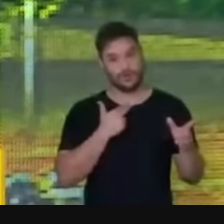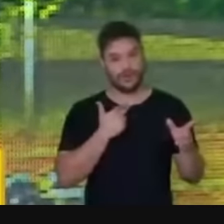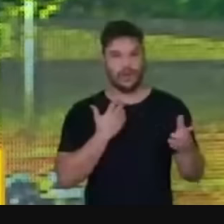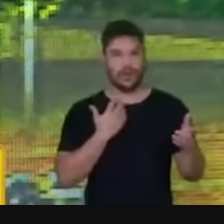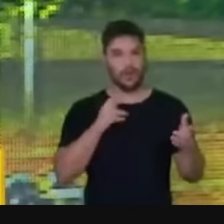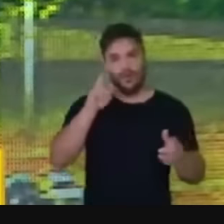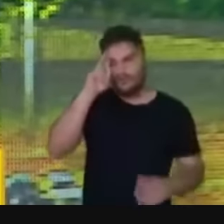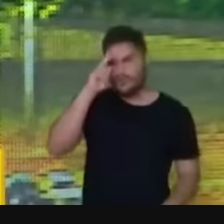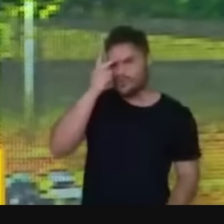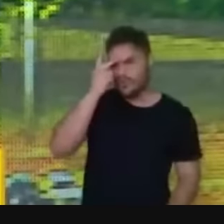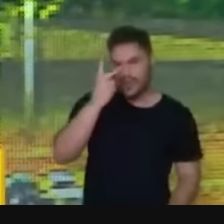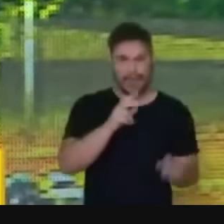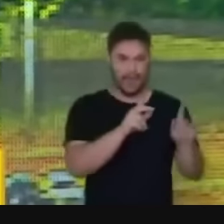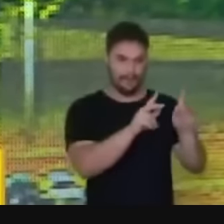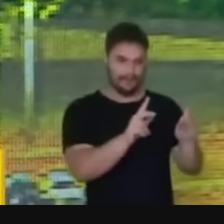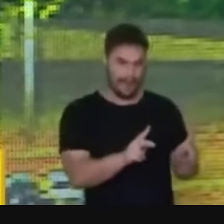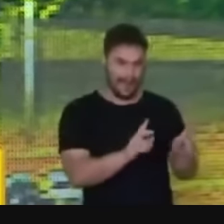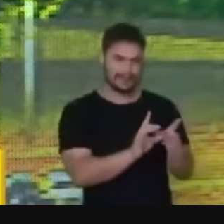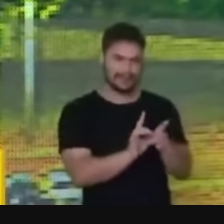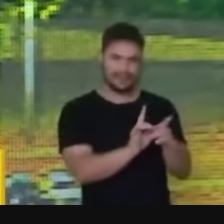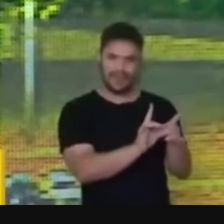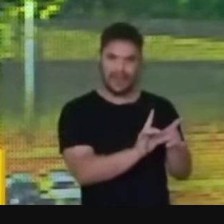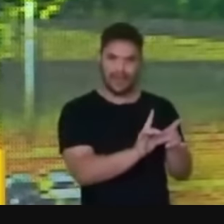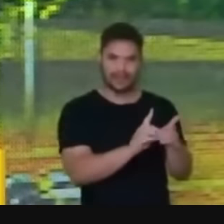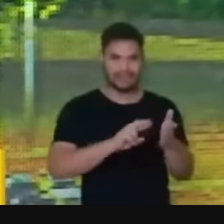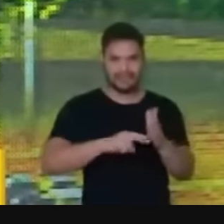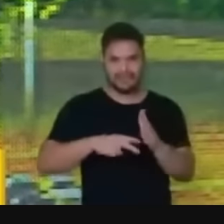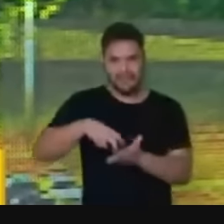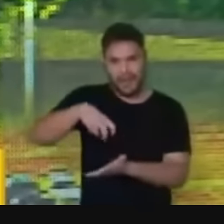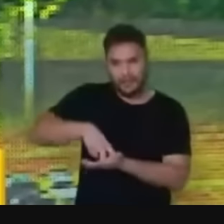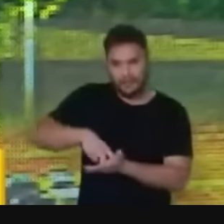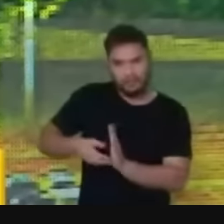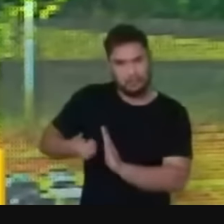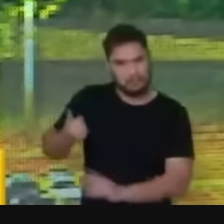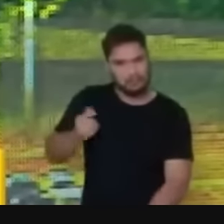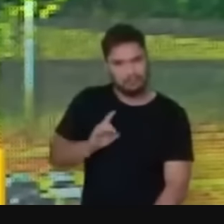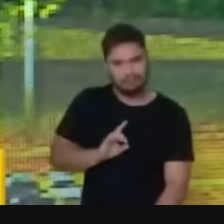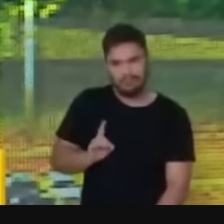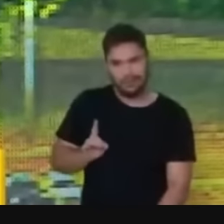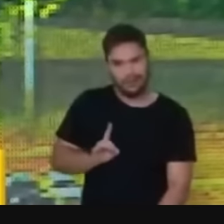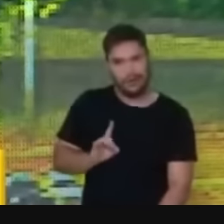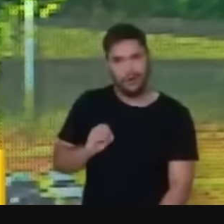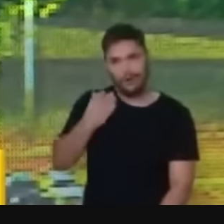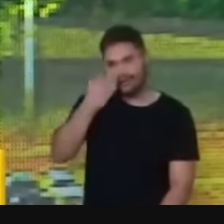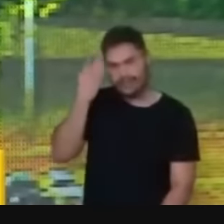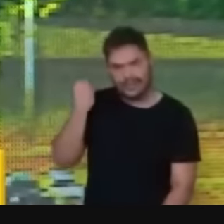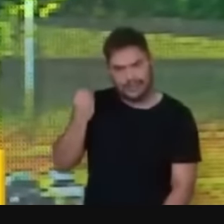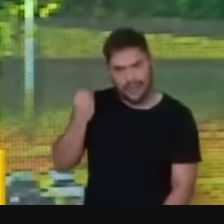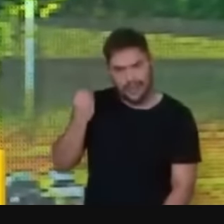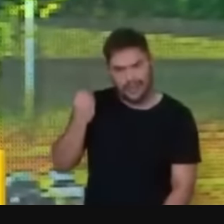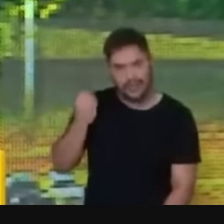e união com impunidade, apaziguamento ou esquecimento.